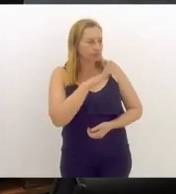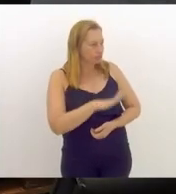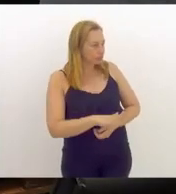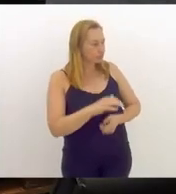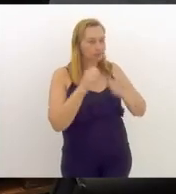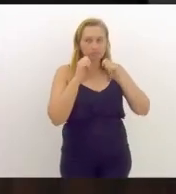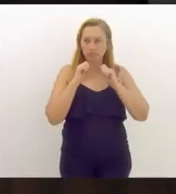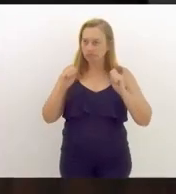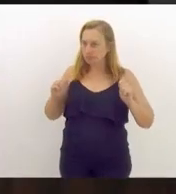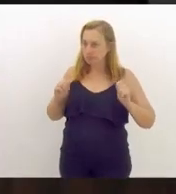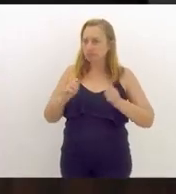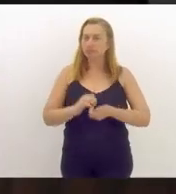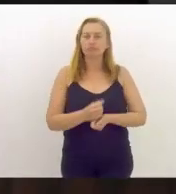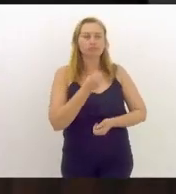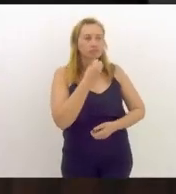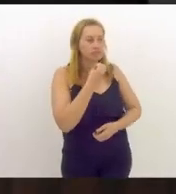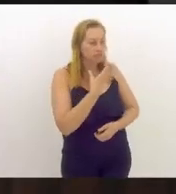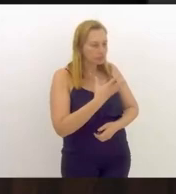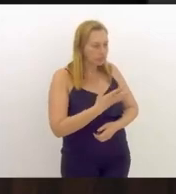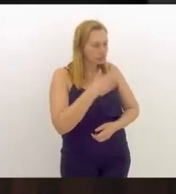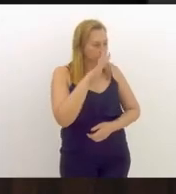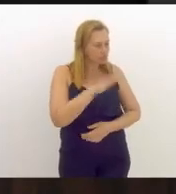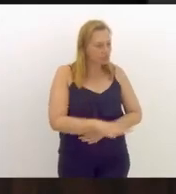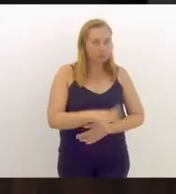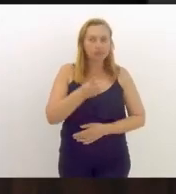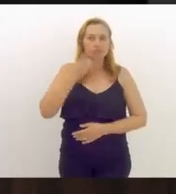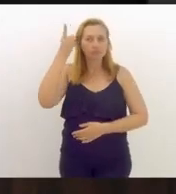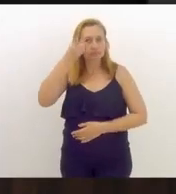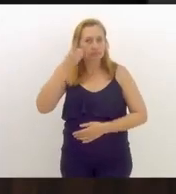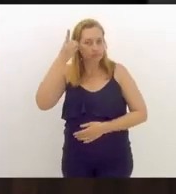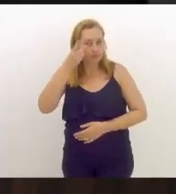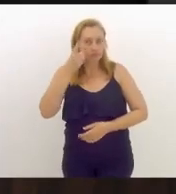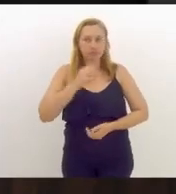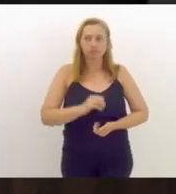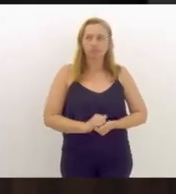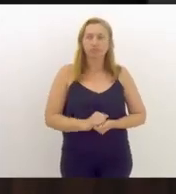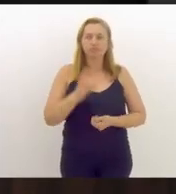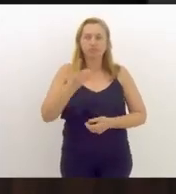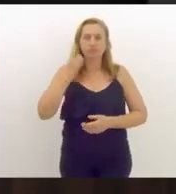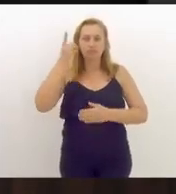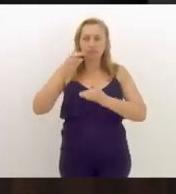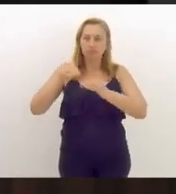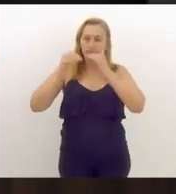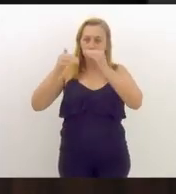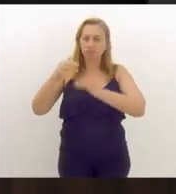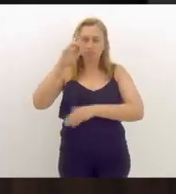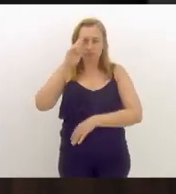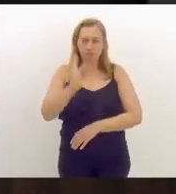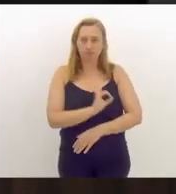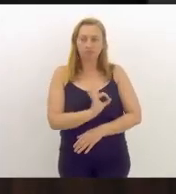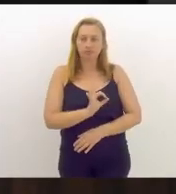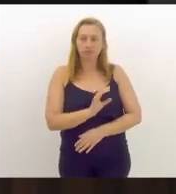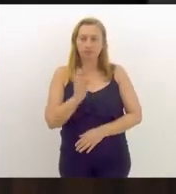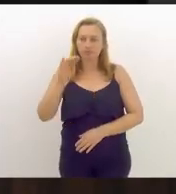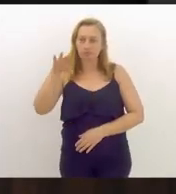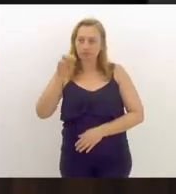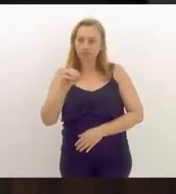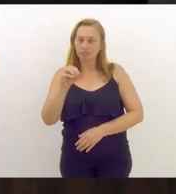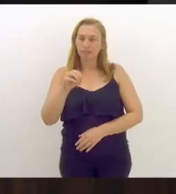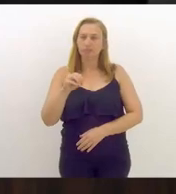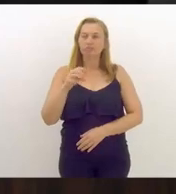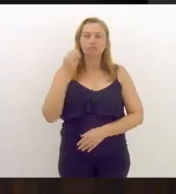assessores deputados deputadas Deputado Subtenente Bernardo deputada Franciane deputada